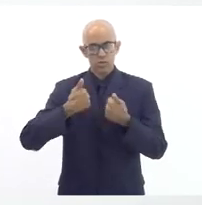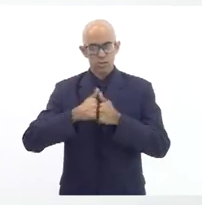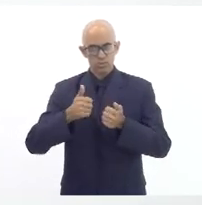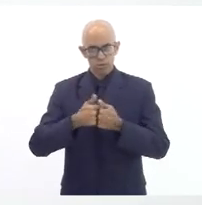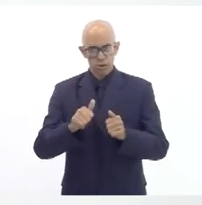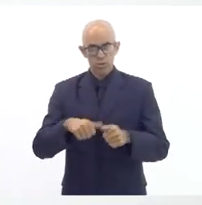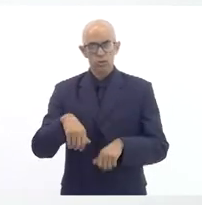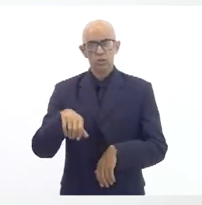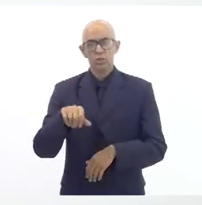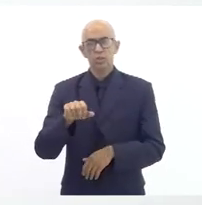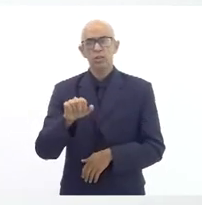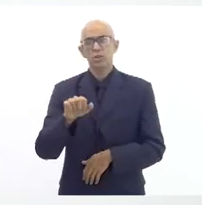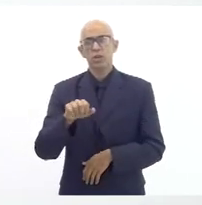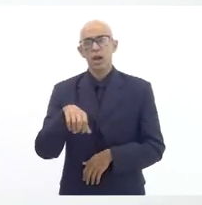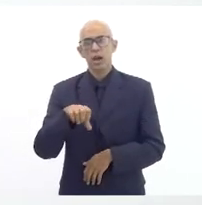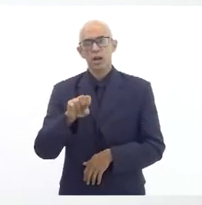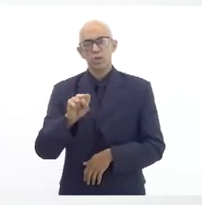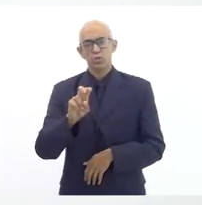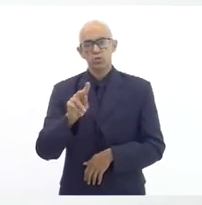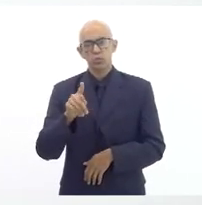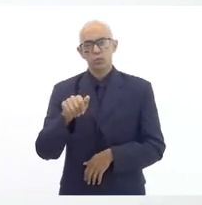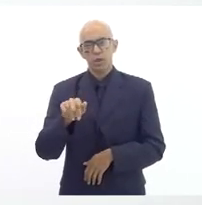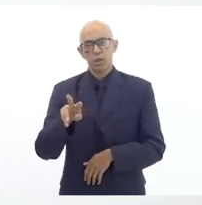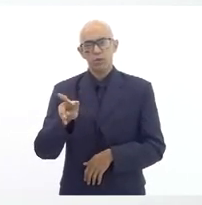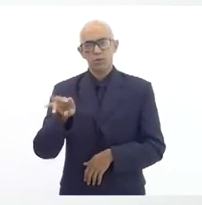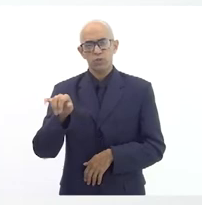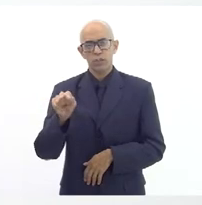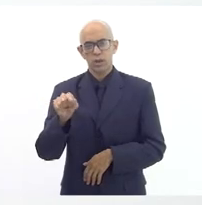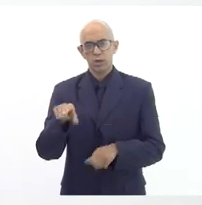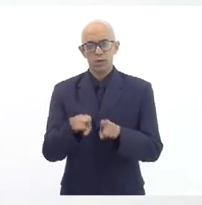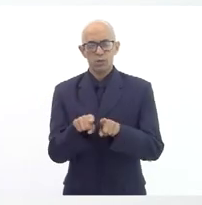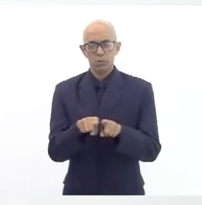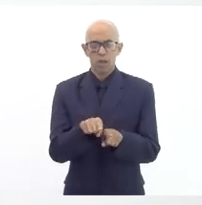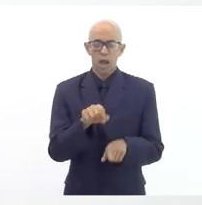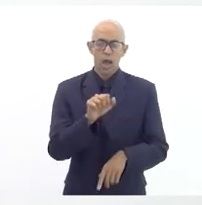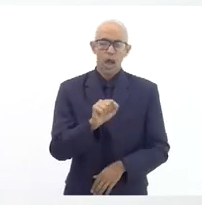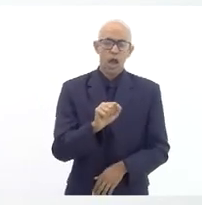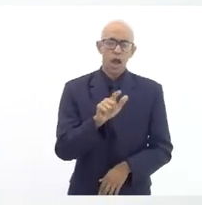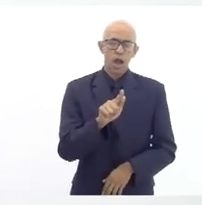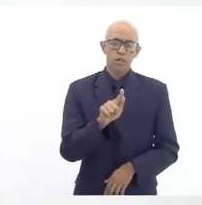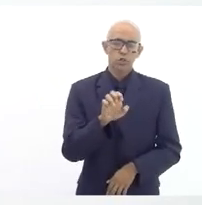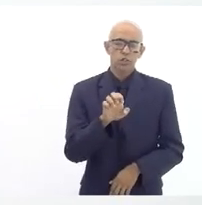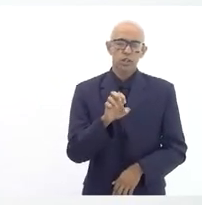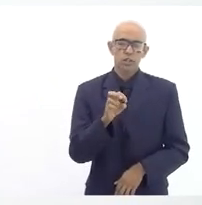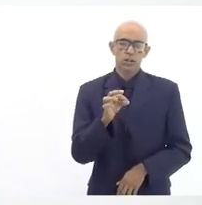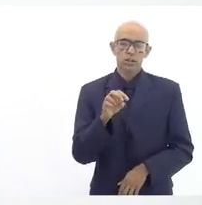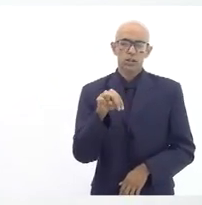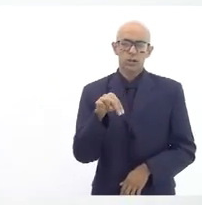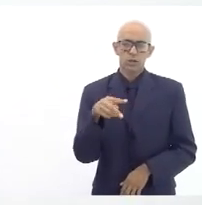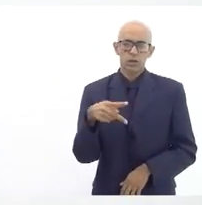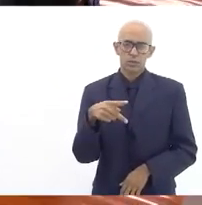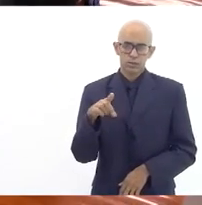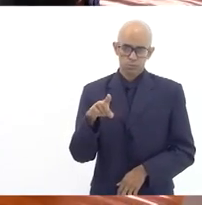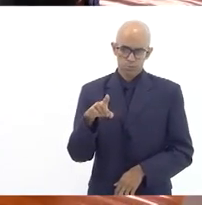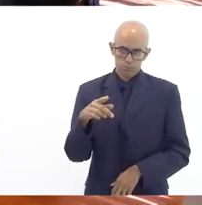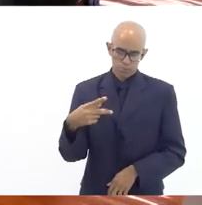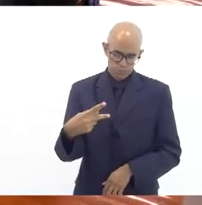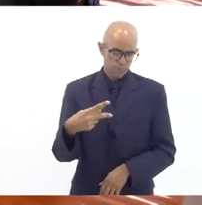a Supervia hoje, e do poder regulador, que é a Agência de Transporte da Getrans para o Rio de Janeiro. Obrigado, presidente. Só